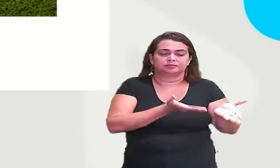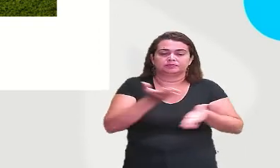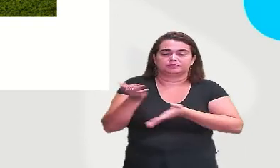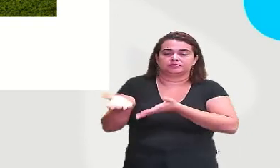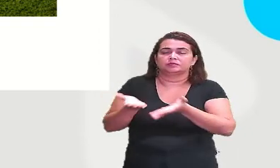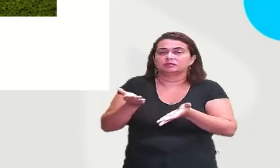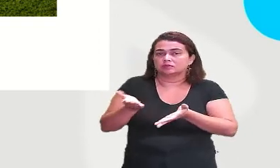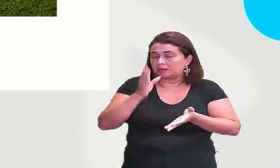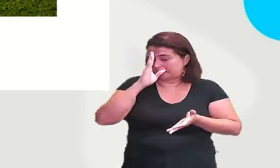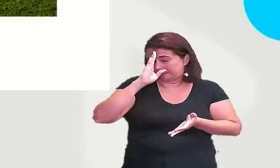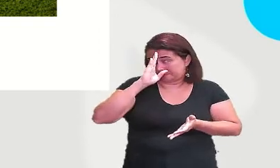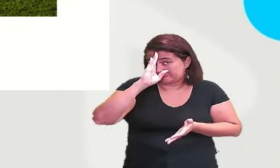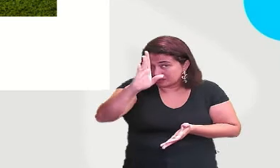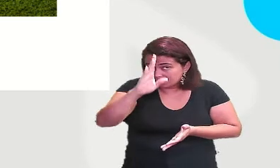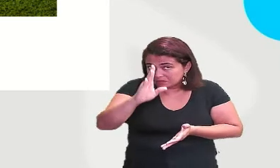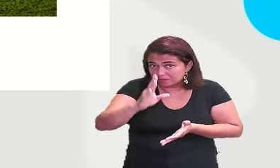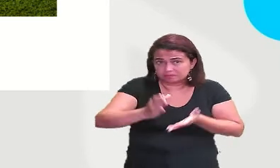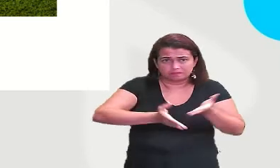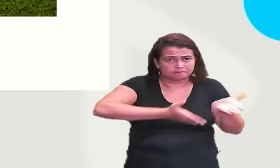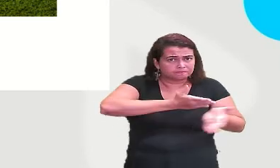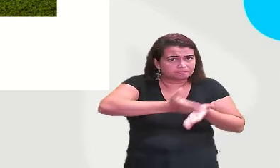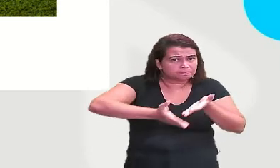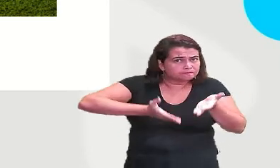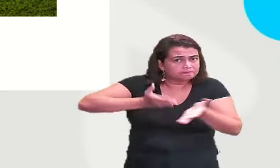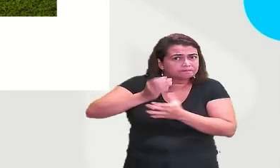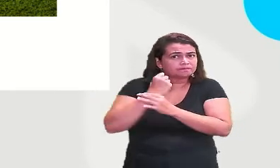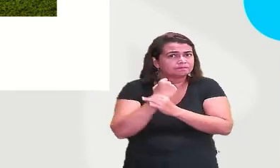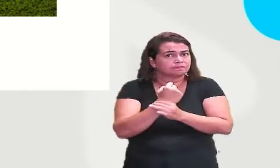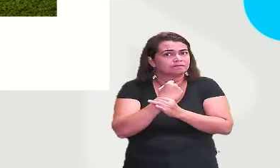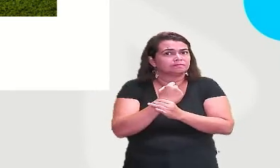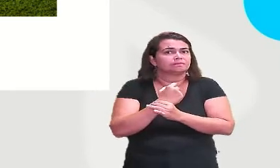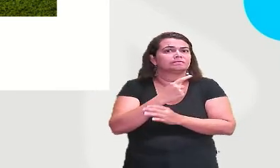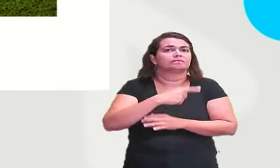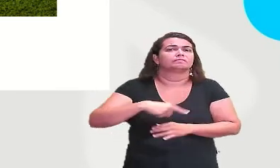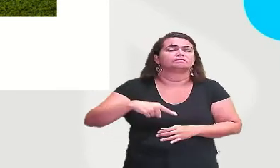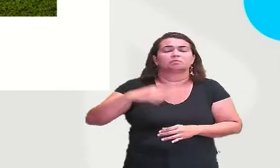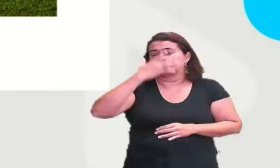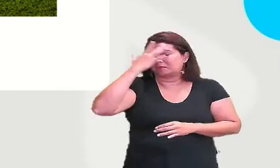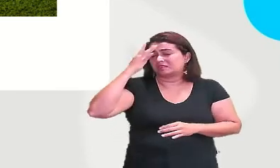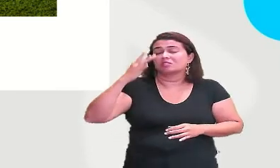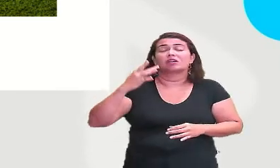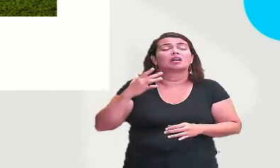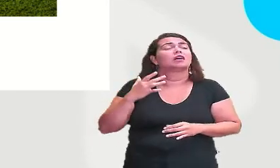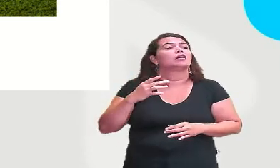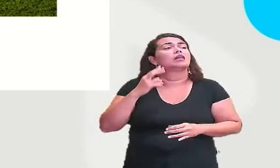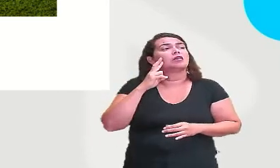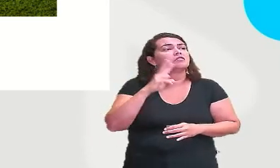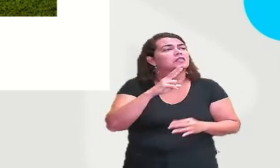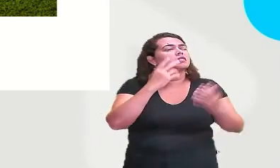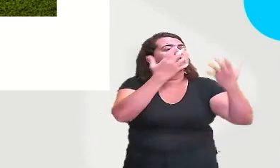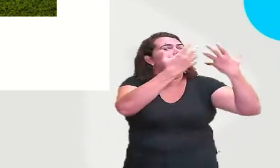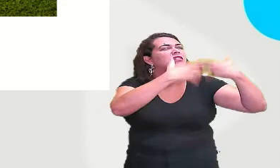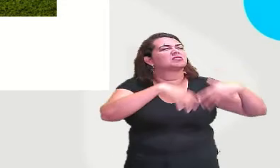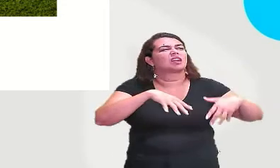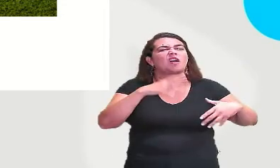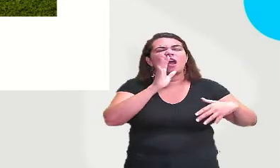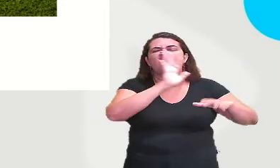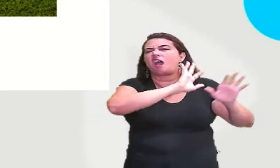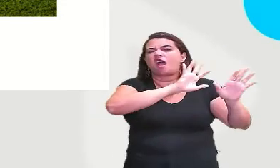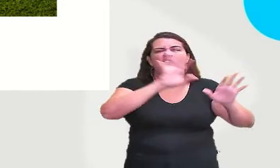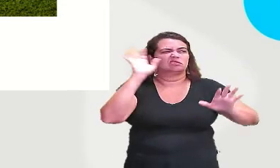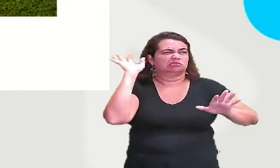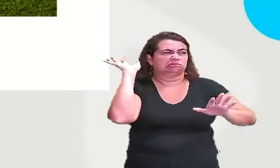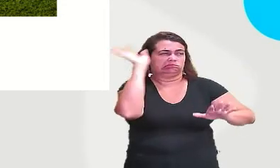o primordial, tá? Ninguém pode chegar destruindo o que é o natural. Até porque se a gente começa